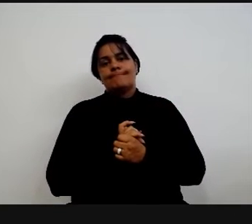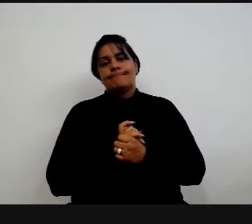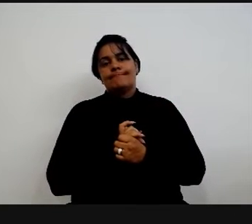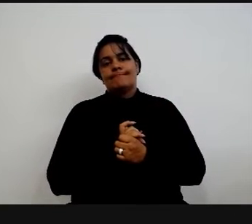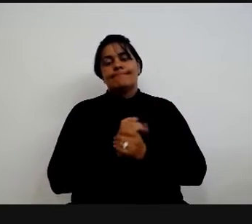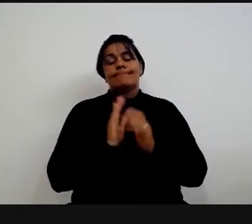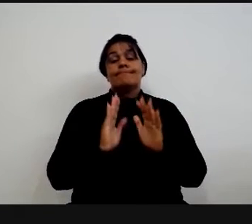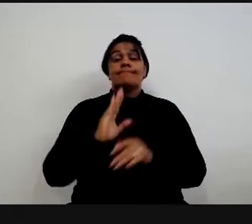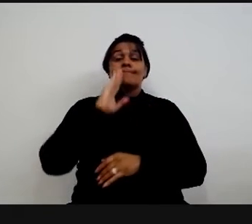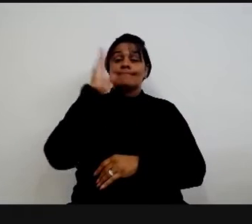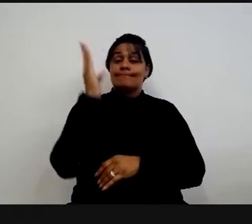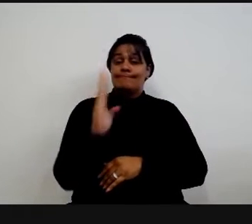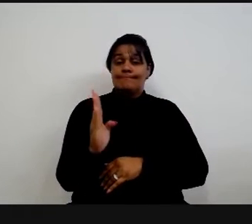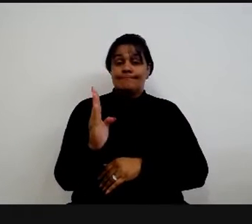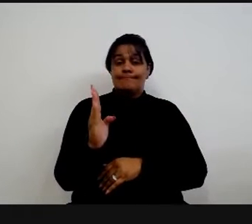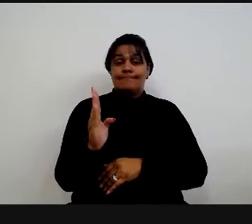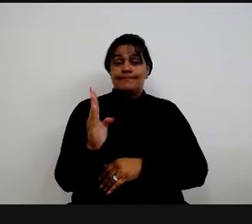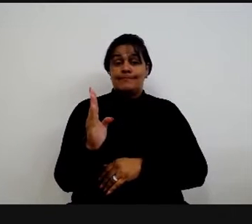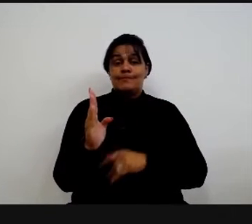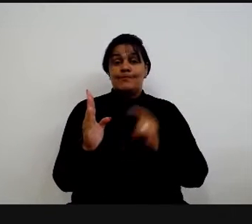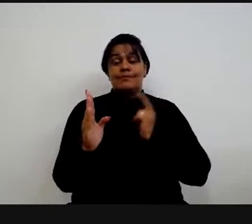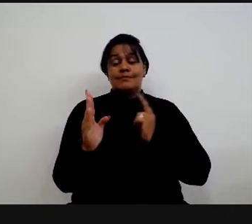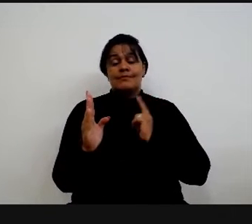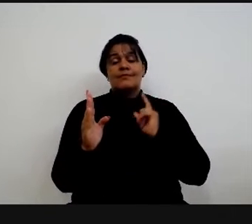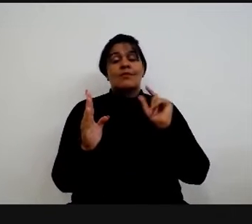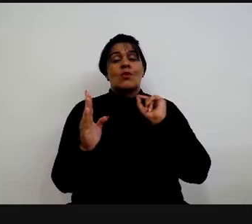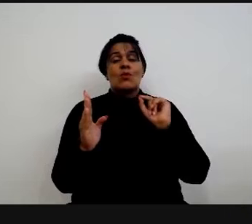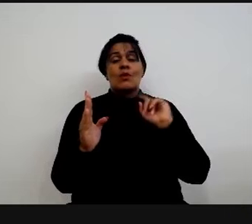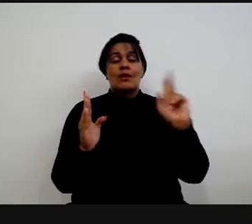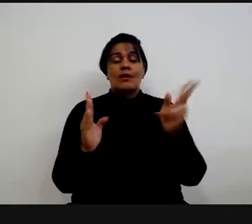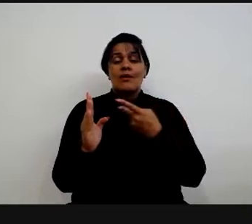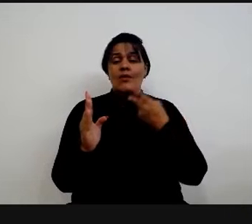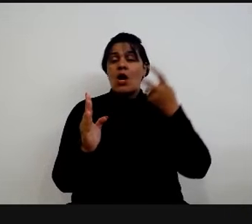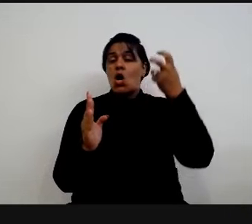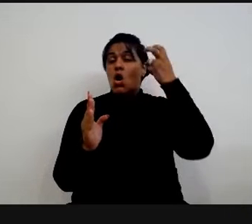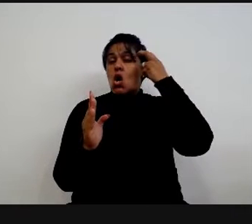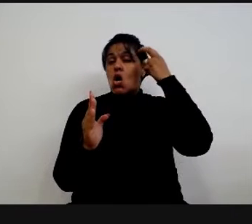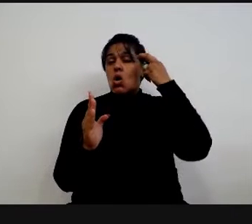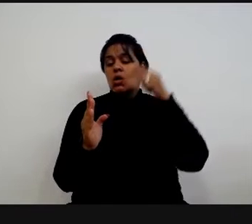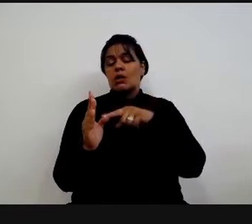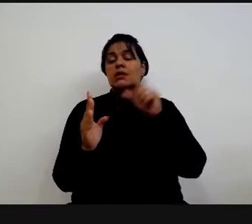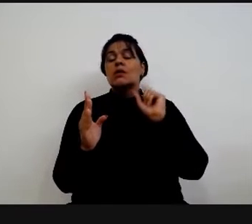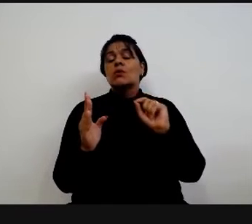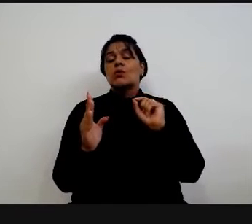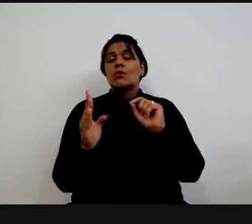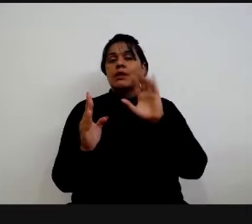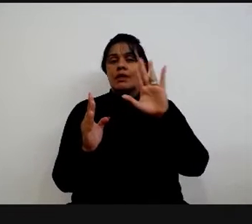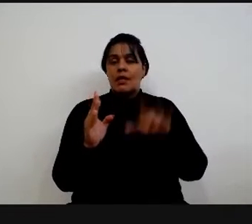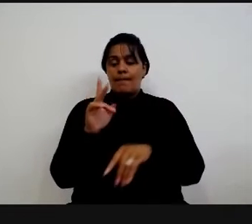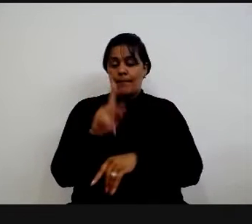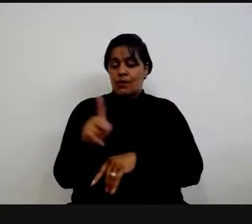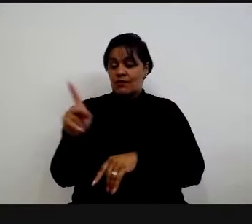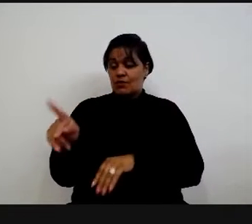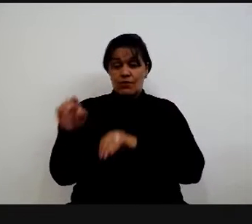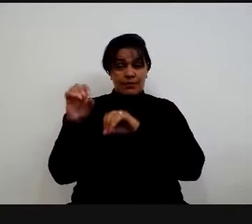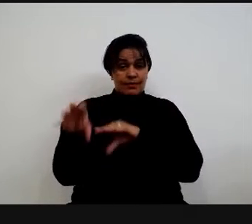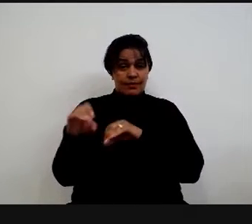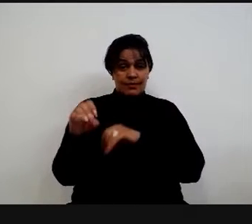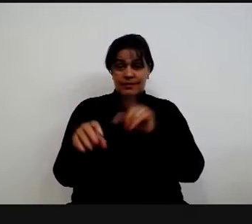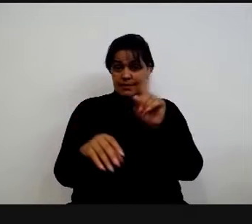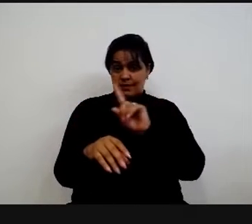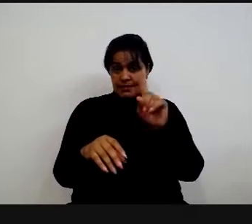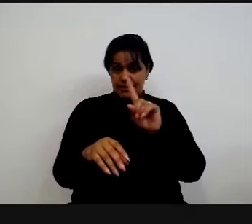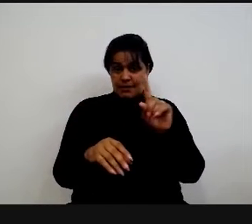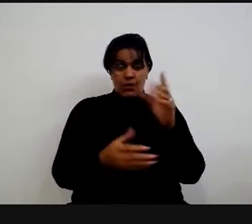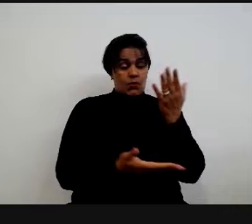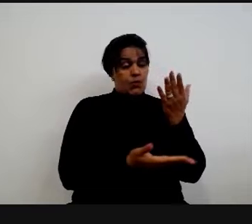E no Brasil criou-se uma coisa que é uma coisa interessantíssima, né? Professor não ensina e